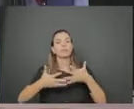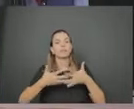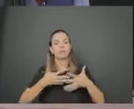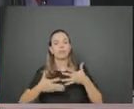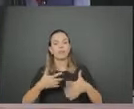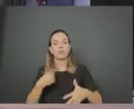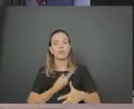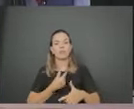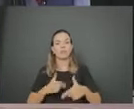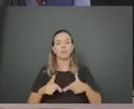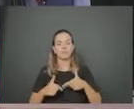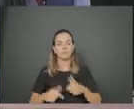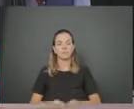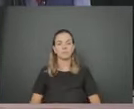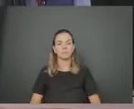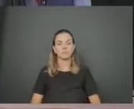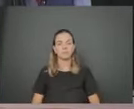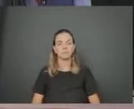Sim.